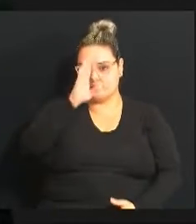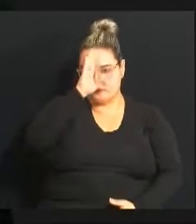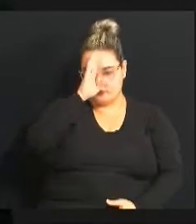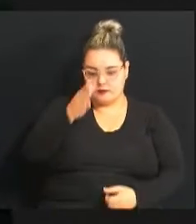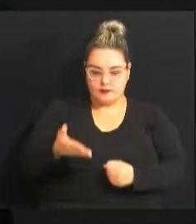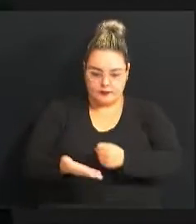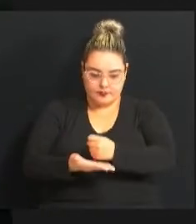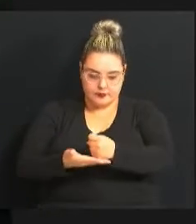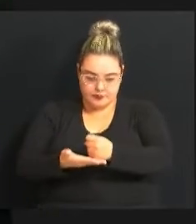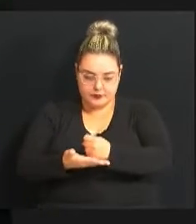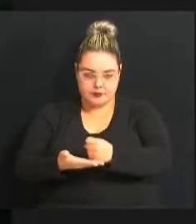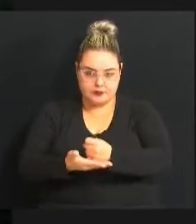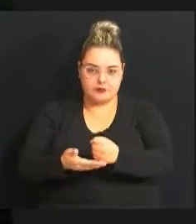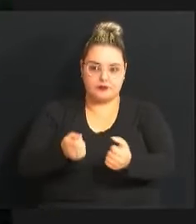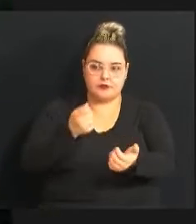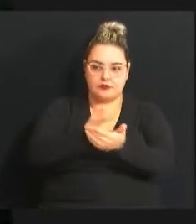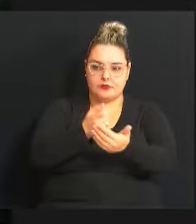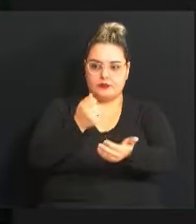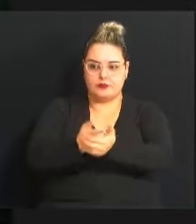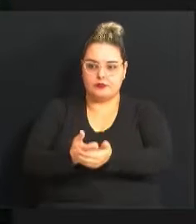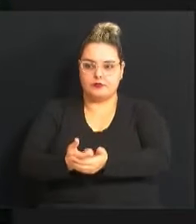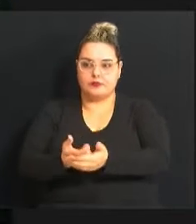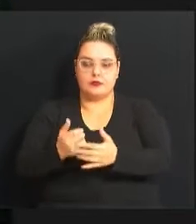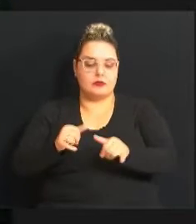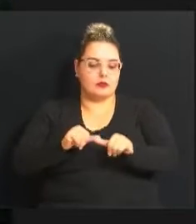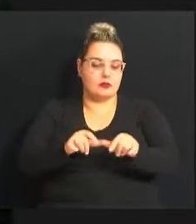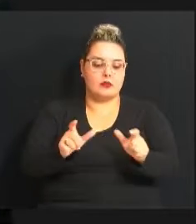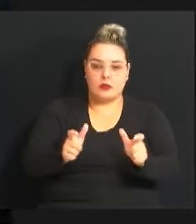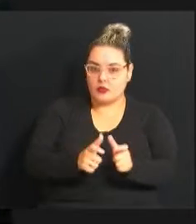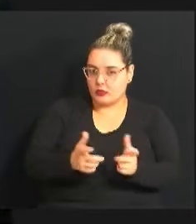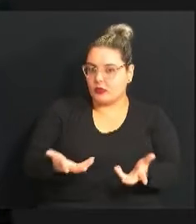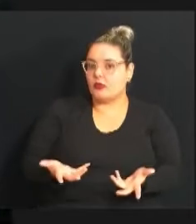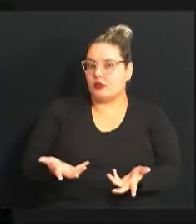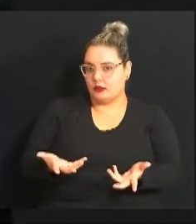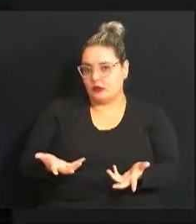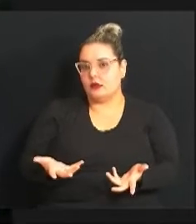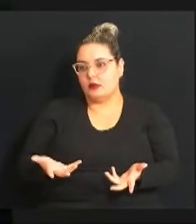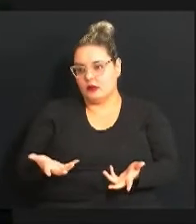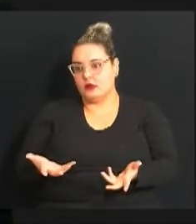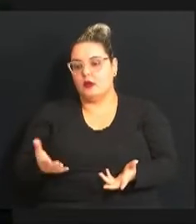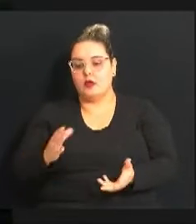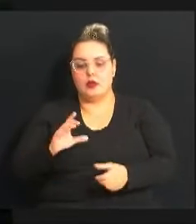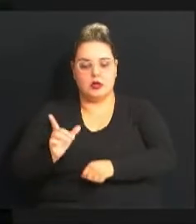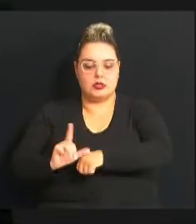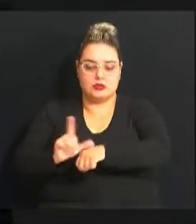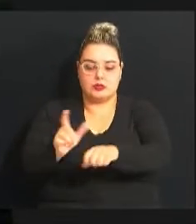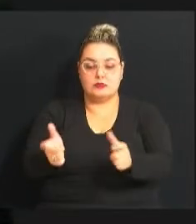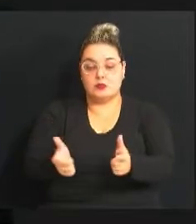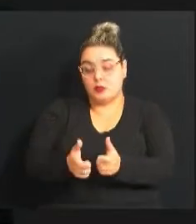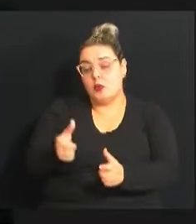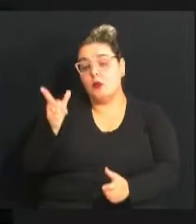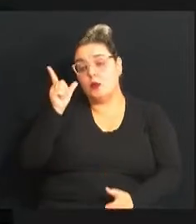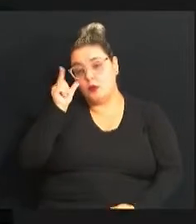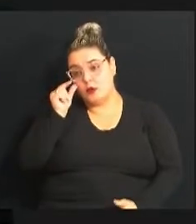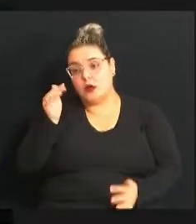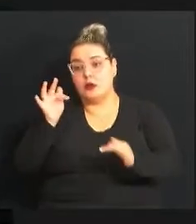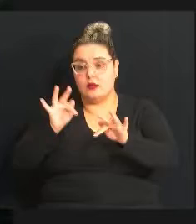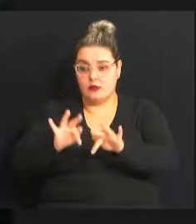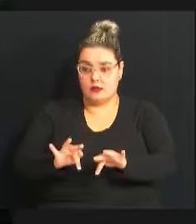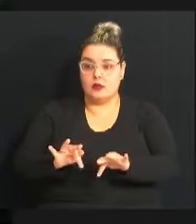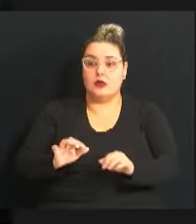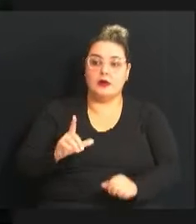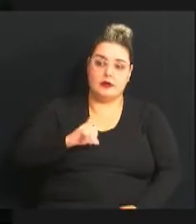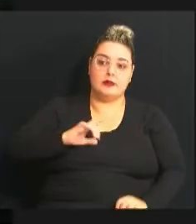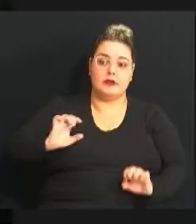do consumo, né, do pequeno comércio, etc., que deve dar algum alívio aí chegando no final do ano. A gente também tem as festas,